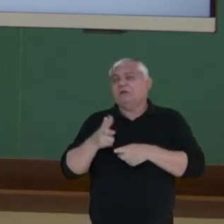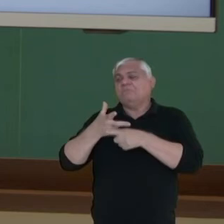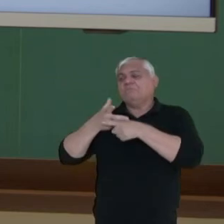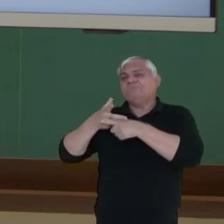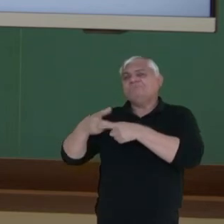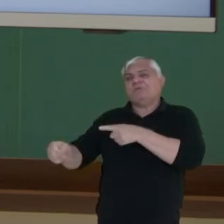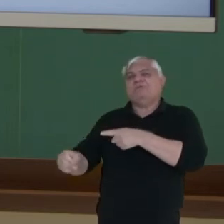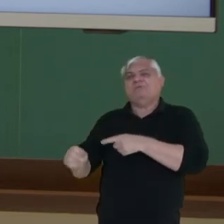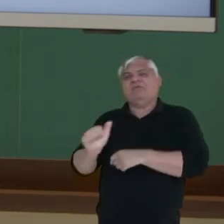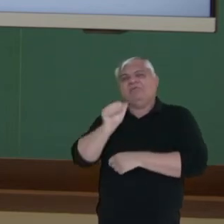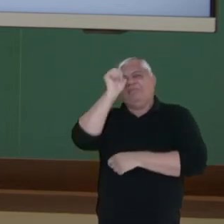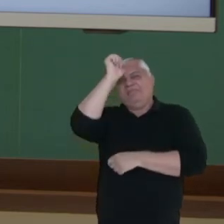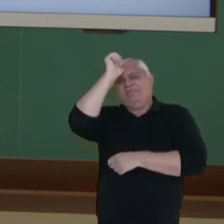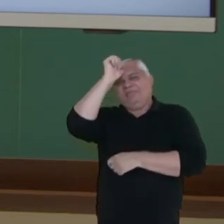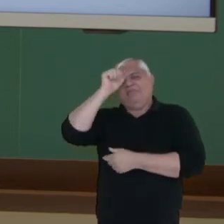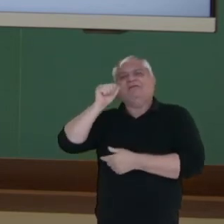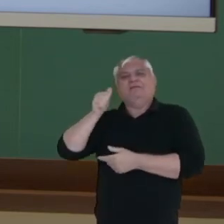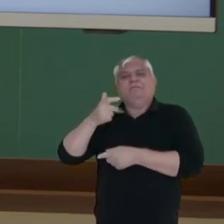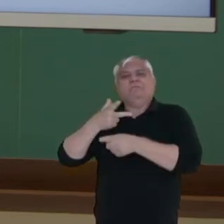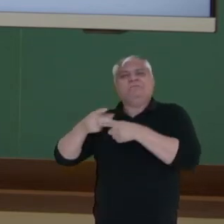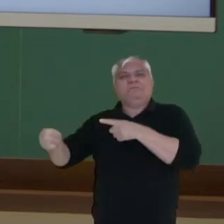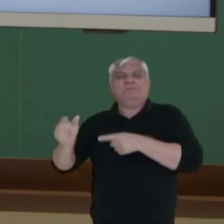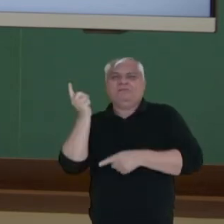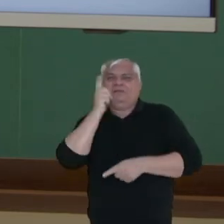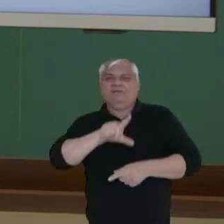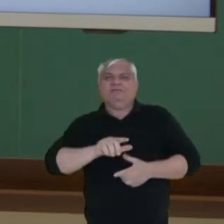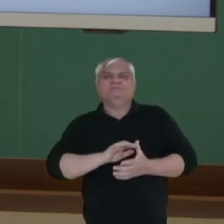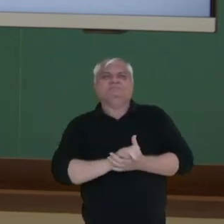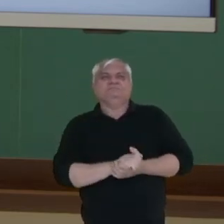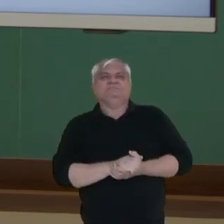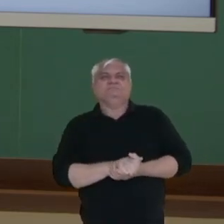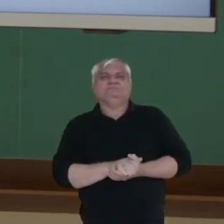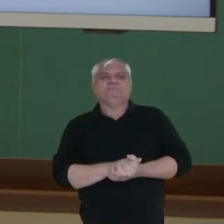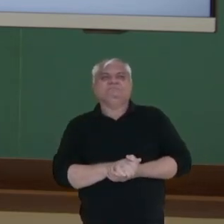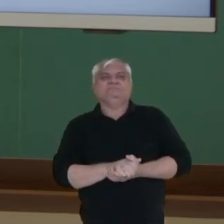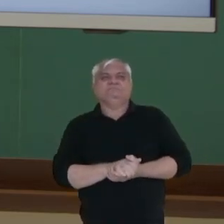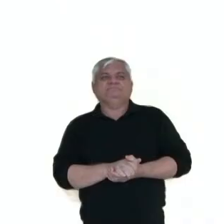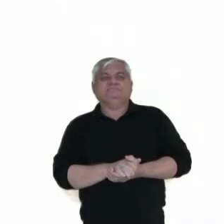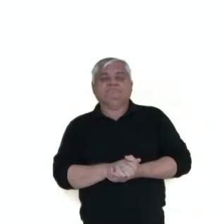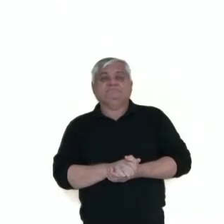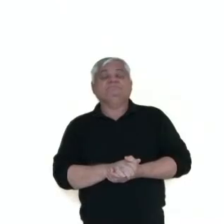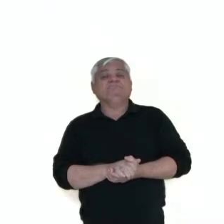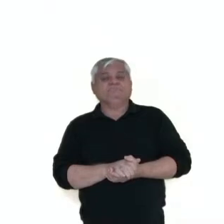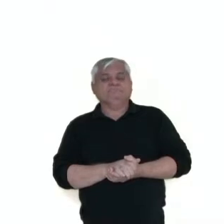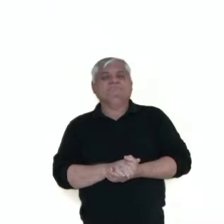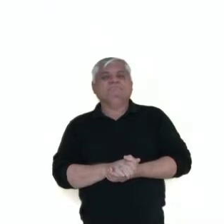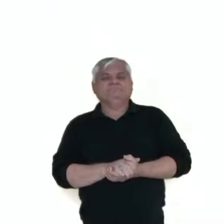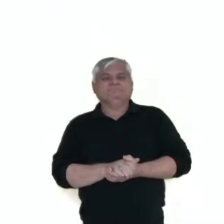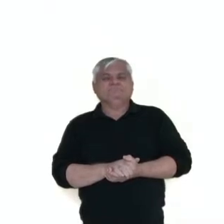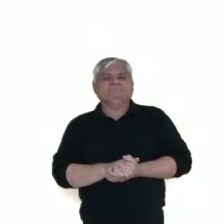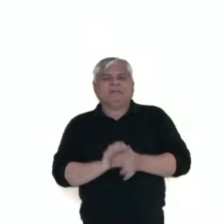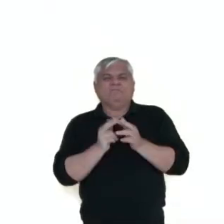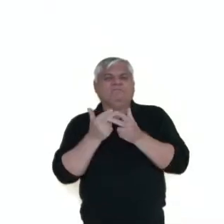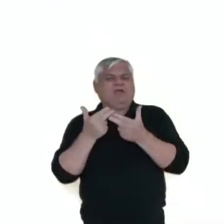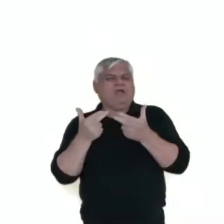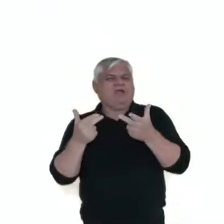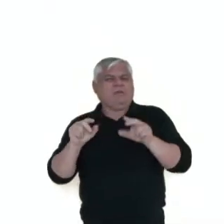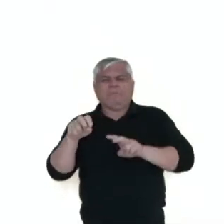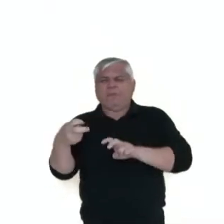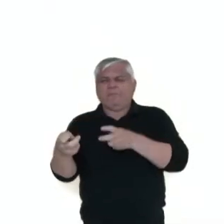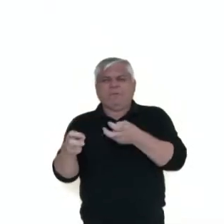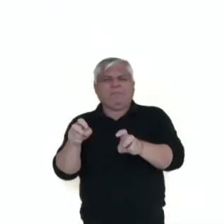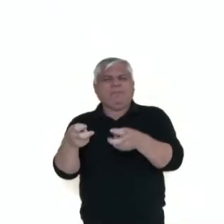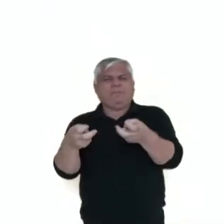acaba ganhando esse primeiro conflito. Um confronto de dezenas de mortes na fronteira entre Índia e